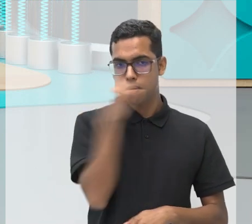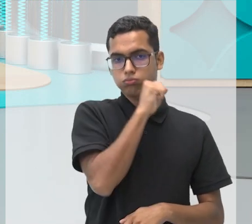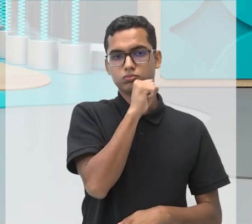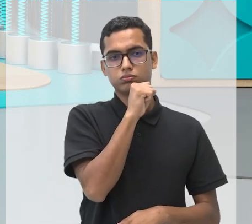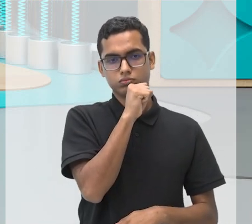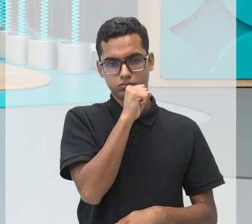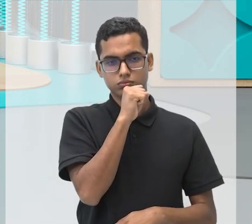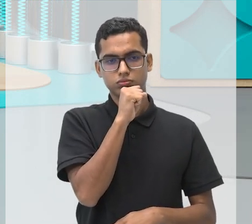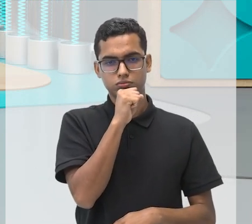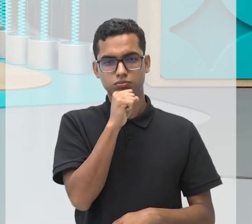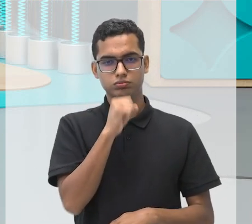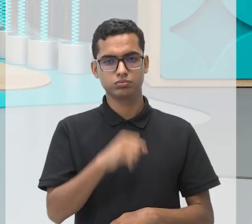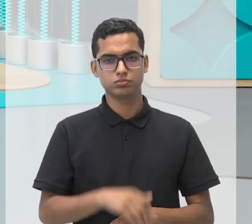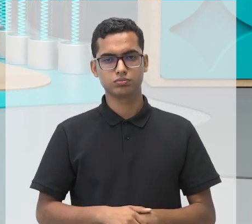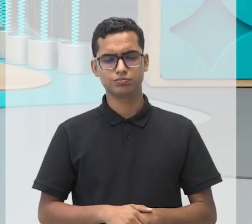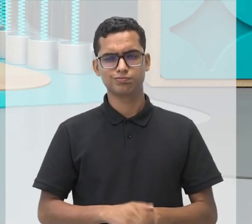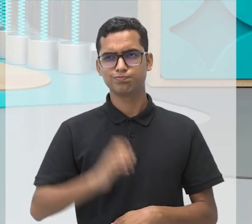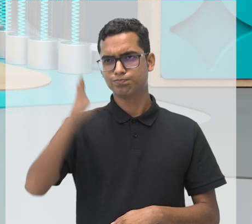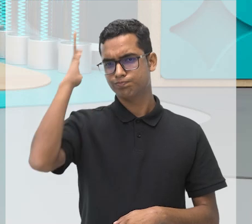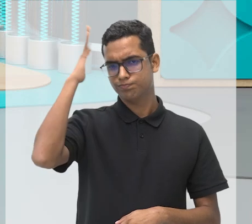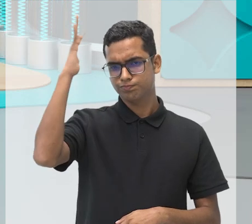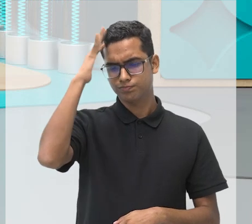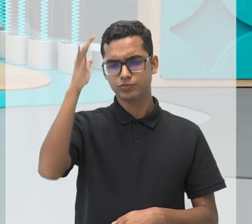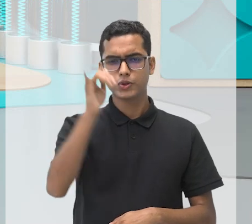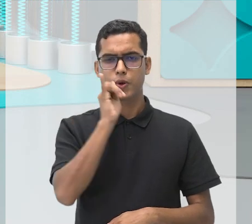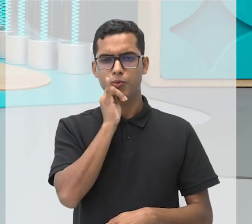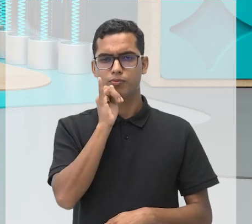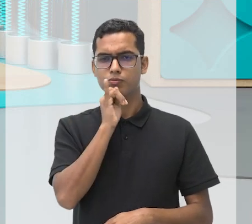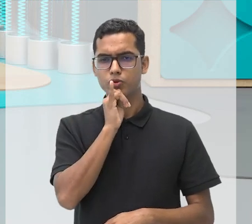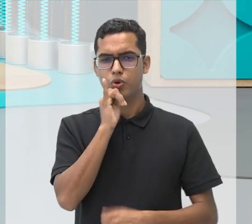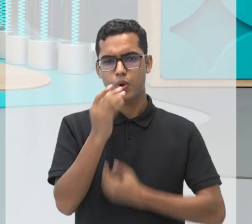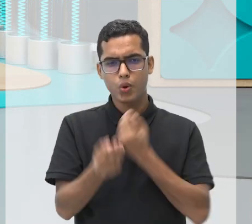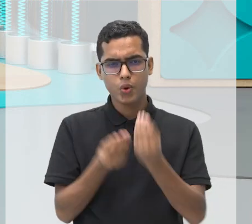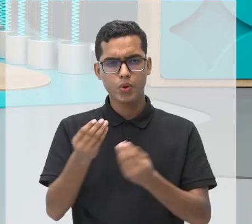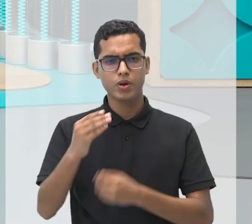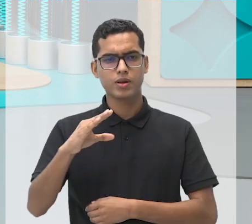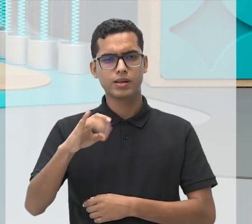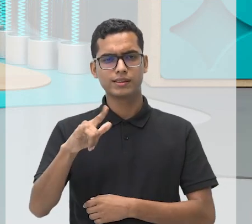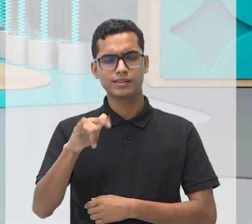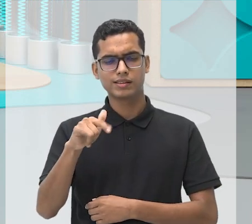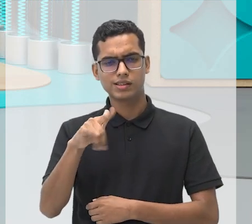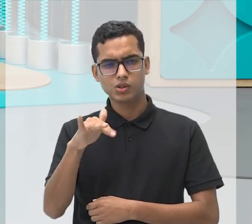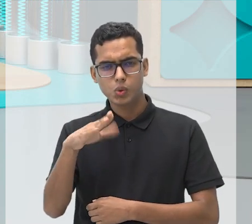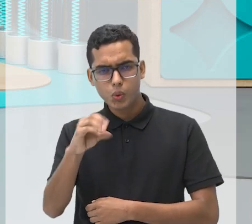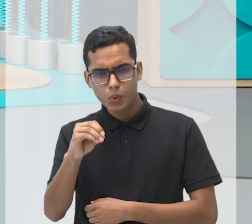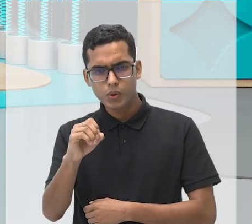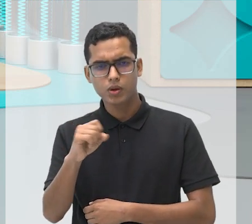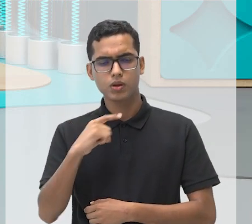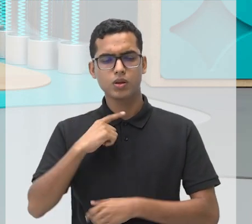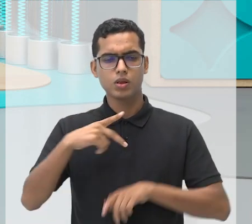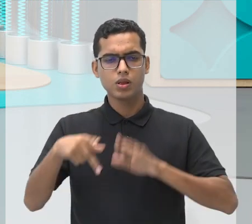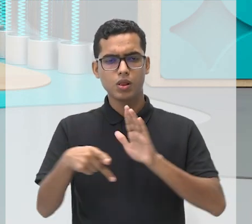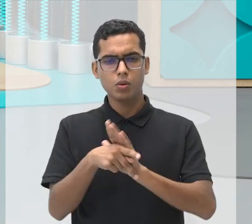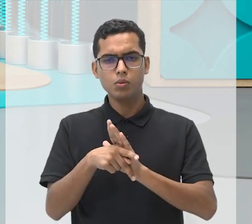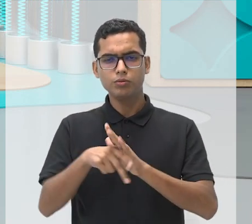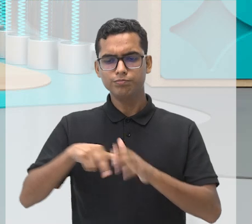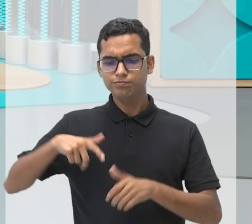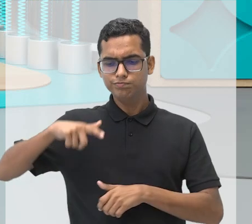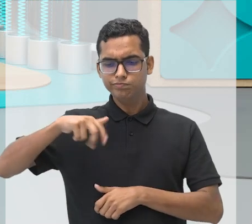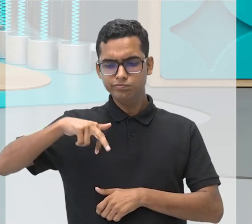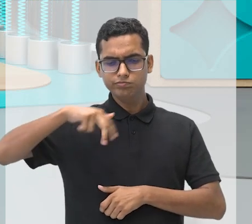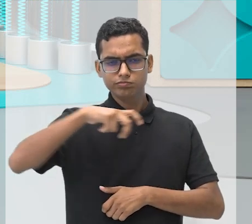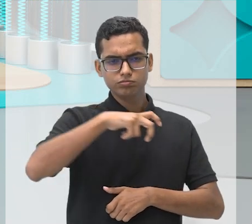individual possível. E aí a gente consegue perceber essa ideia do cíclico nas provas dos 100 metros rasos